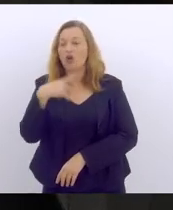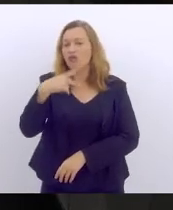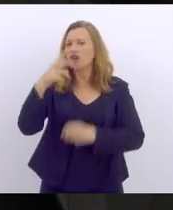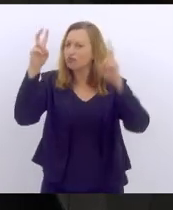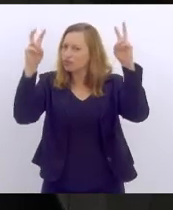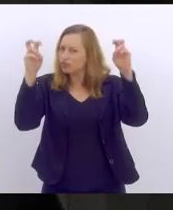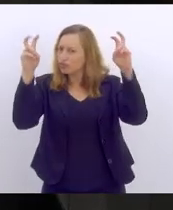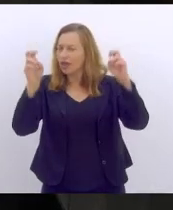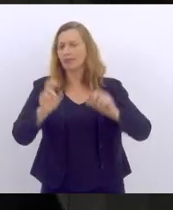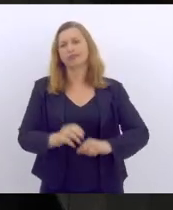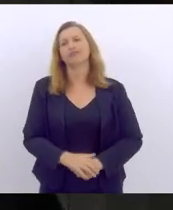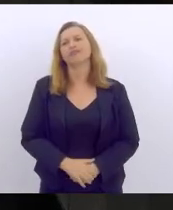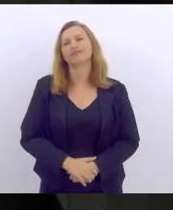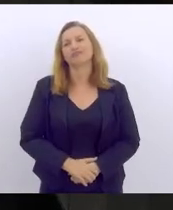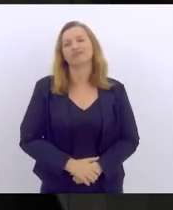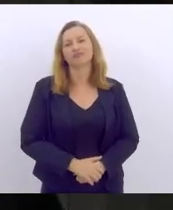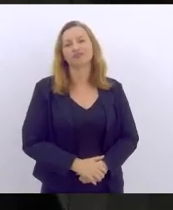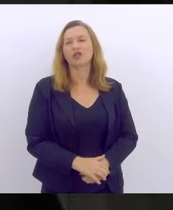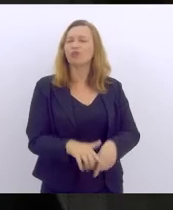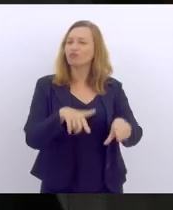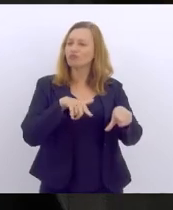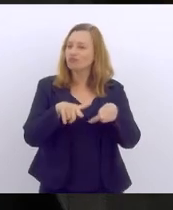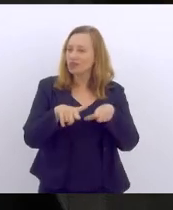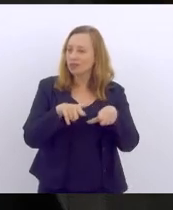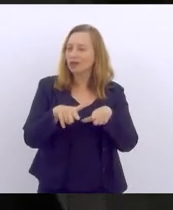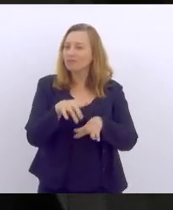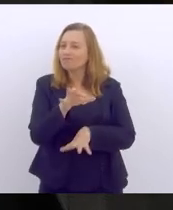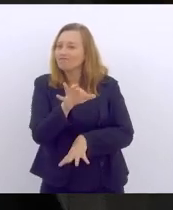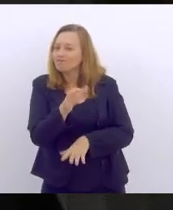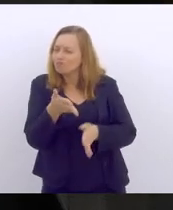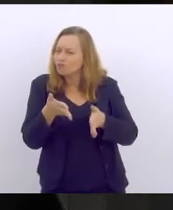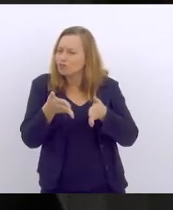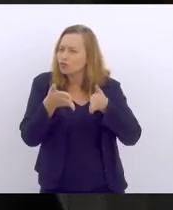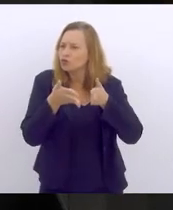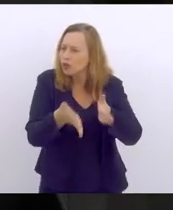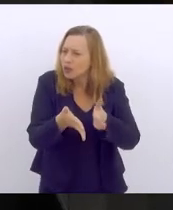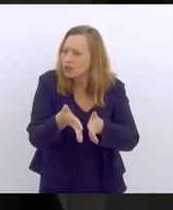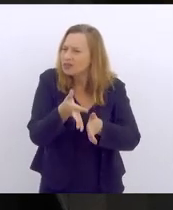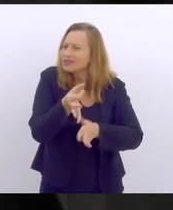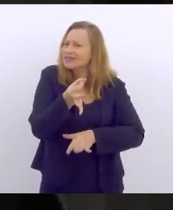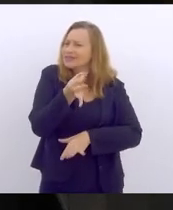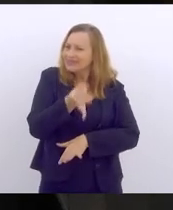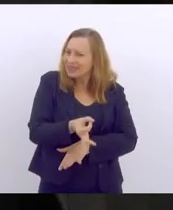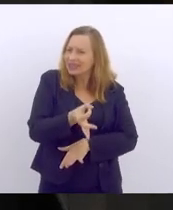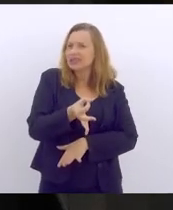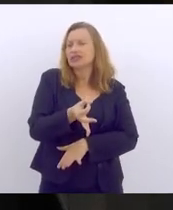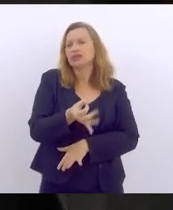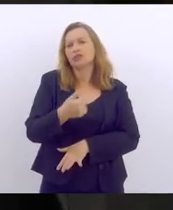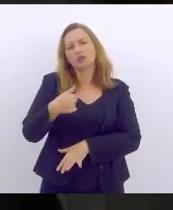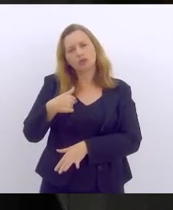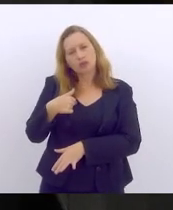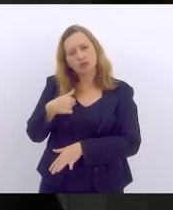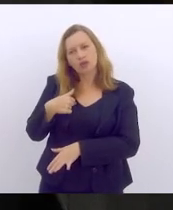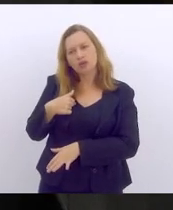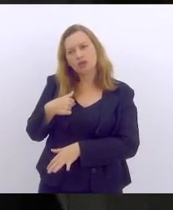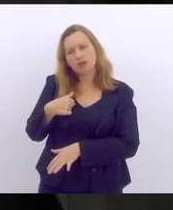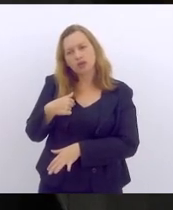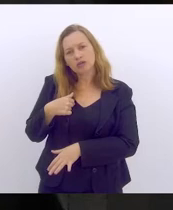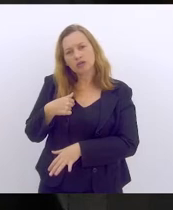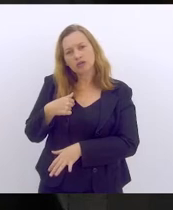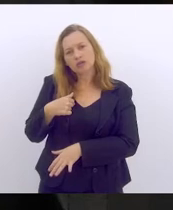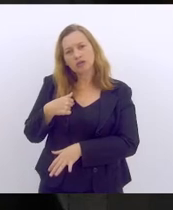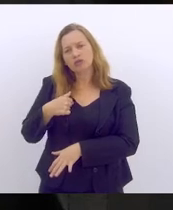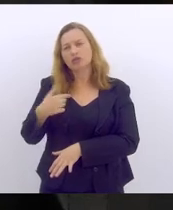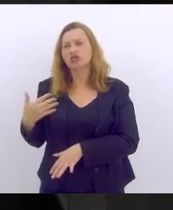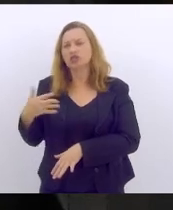que veio trabalhando enfraticamente desde que me torneio Deputado e que na